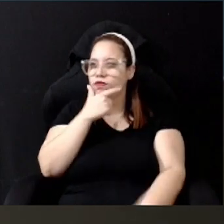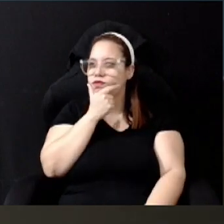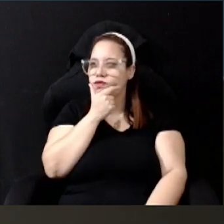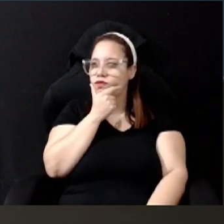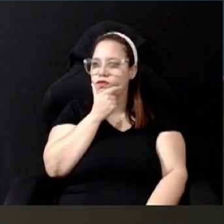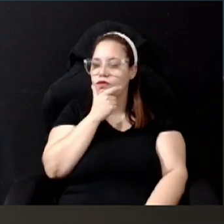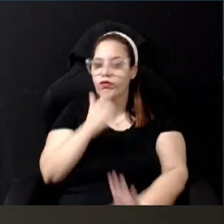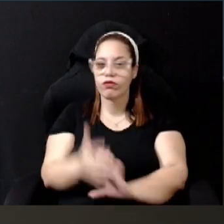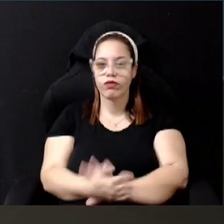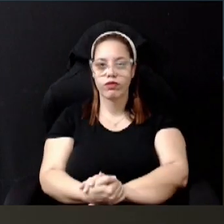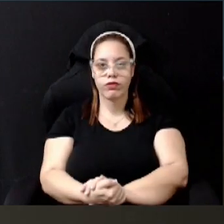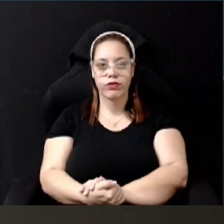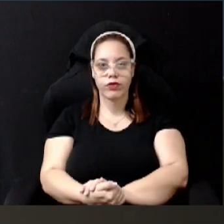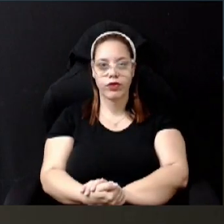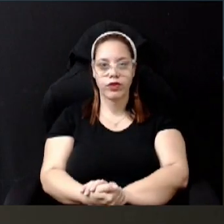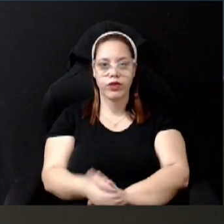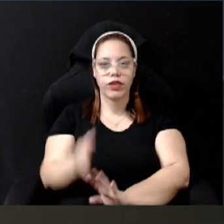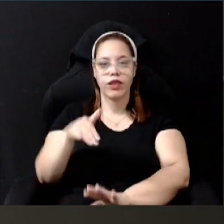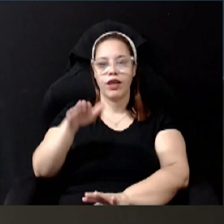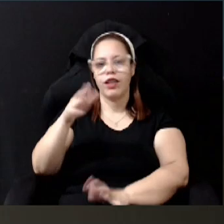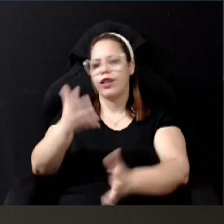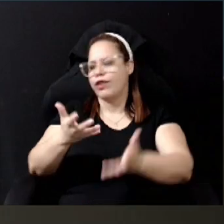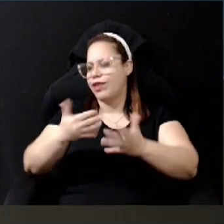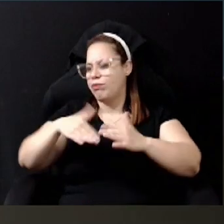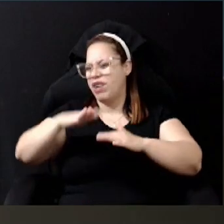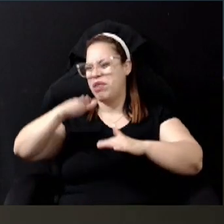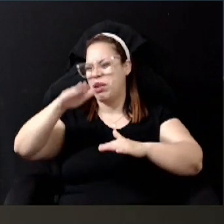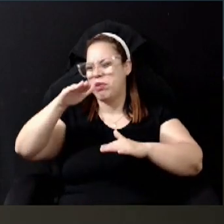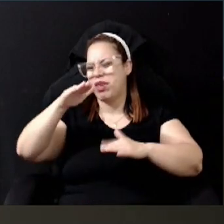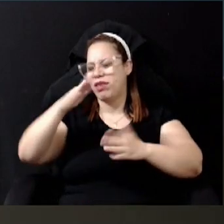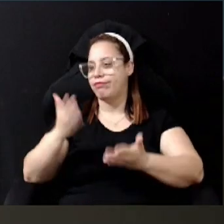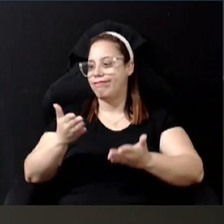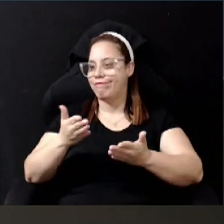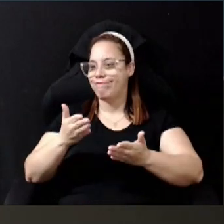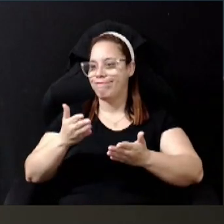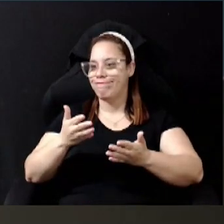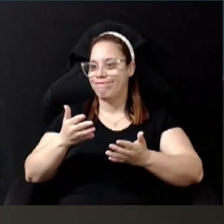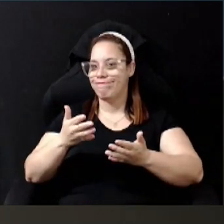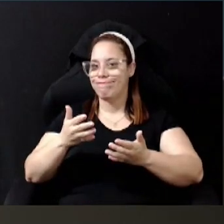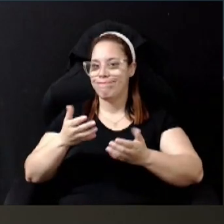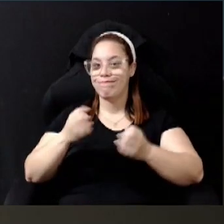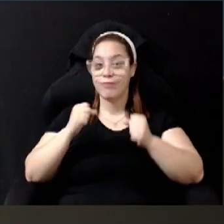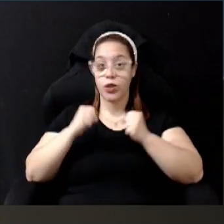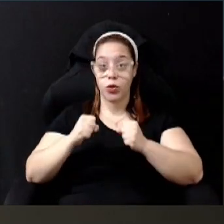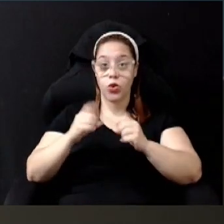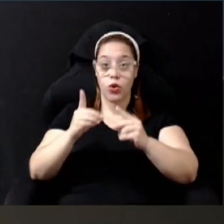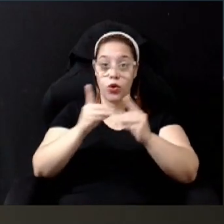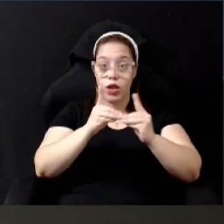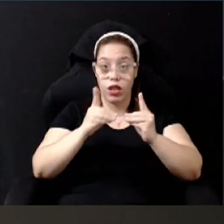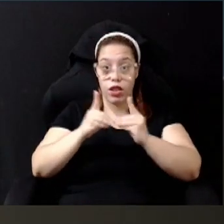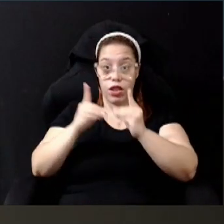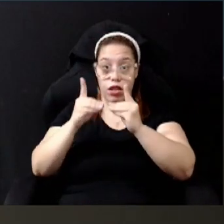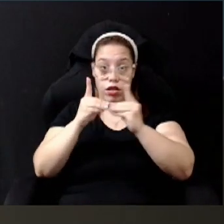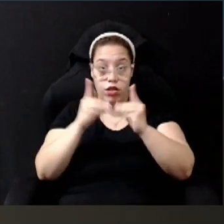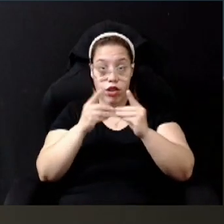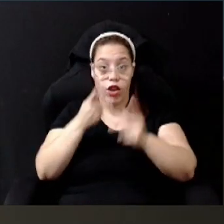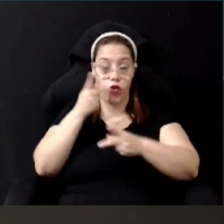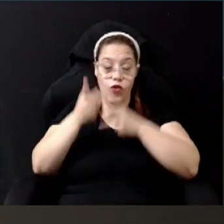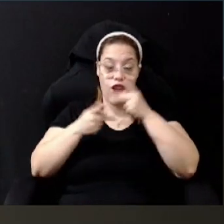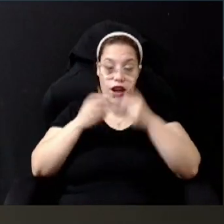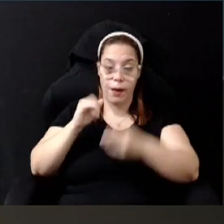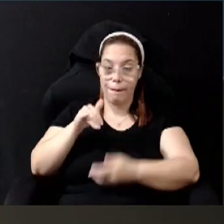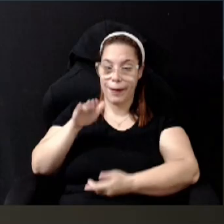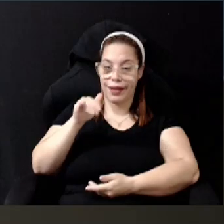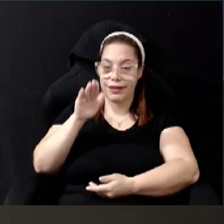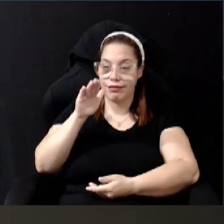Eu queria poder fazer muito mais. Eu queria poder atender muito mais, falar muito mais. A ideia é